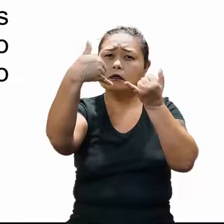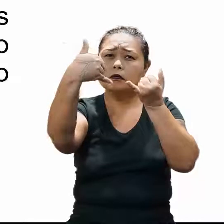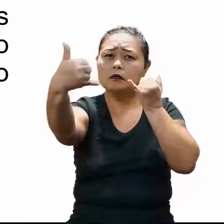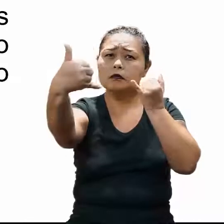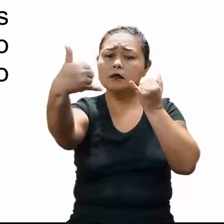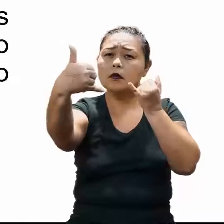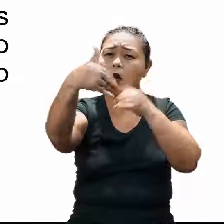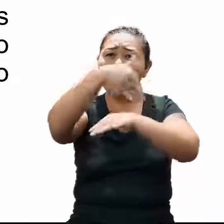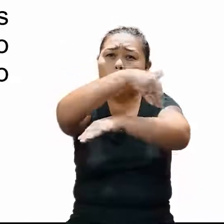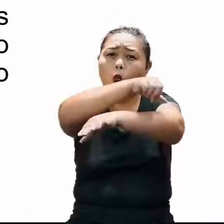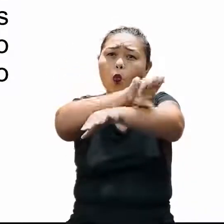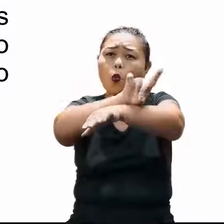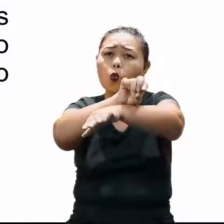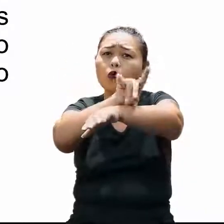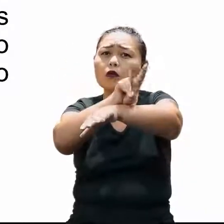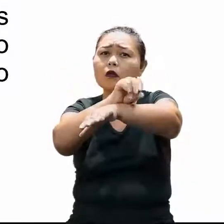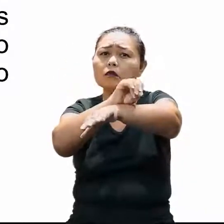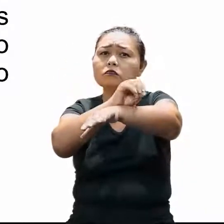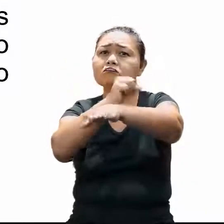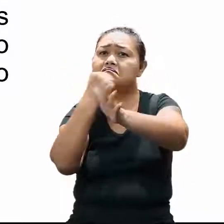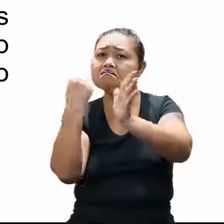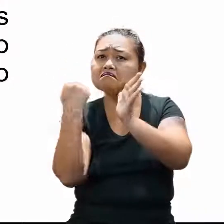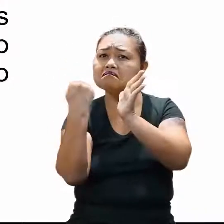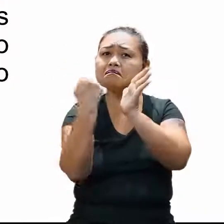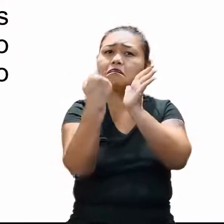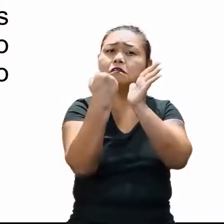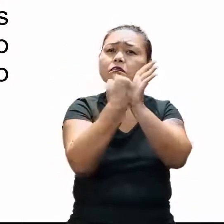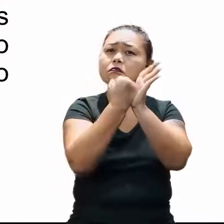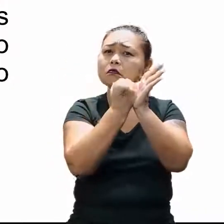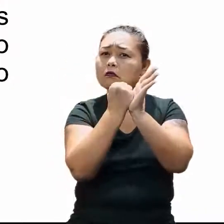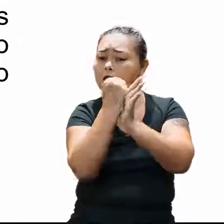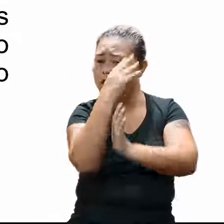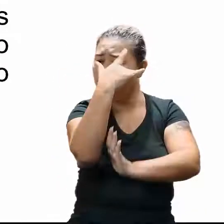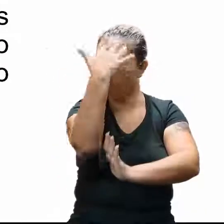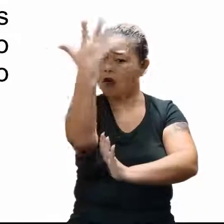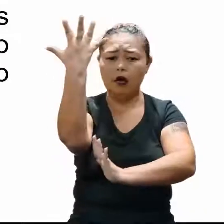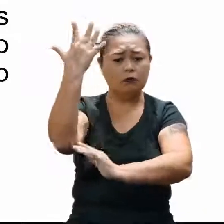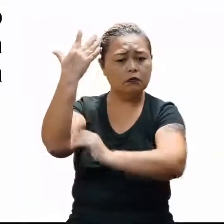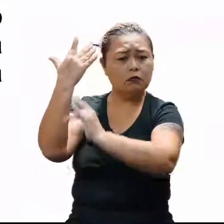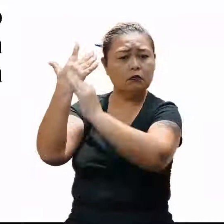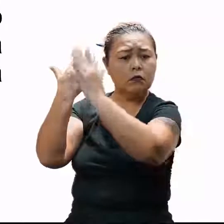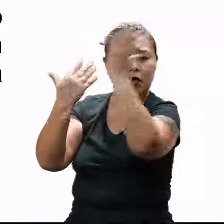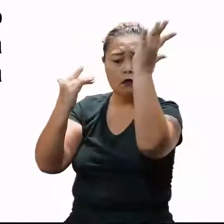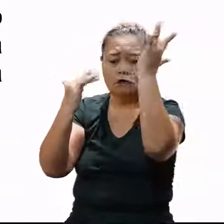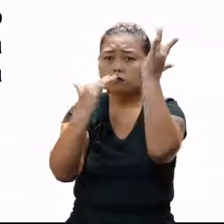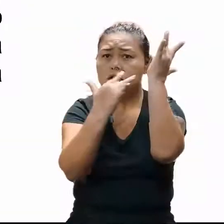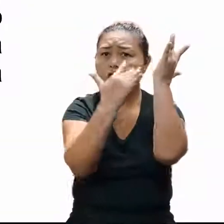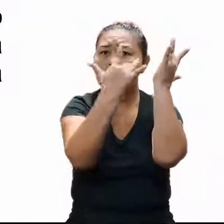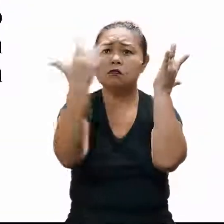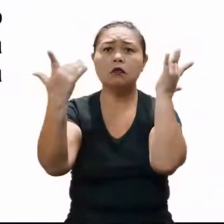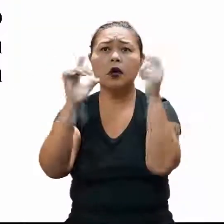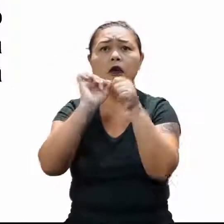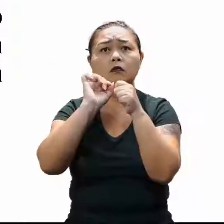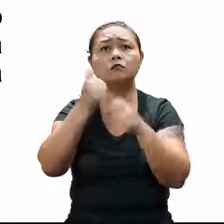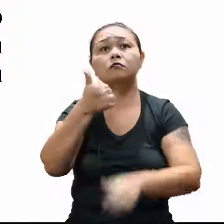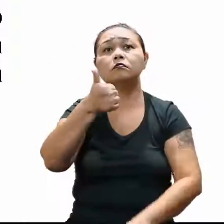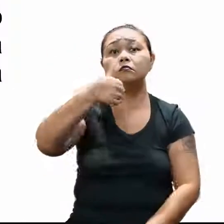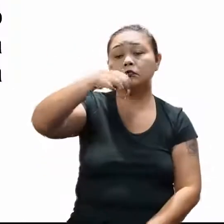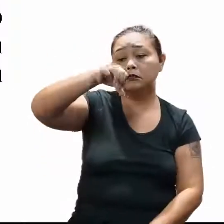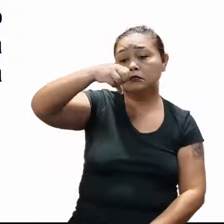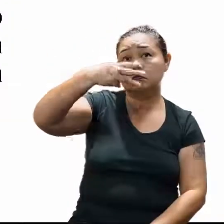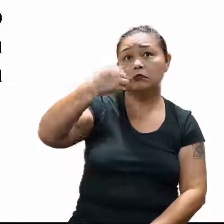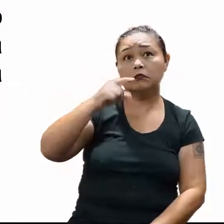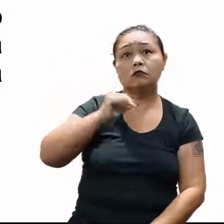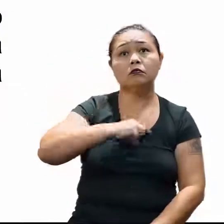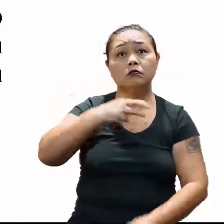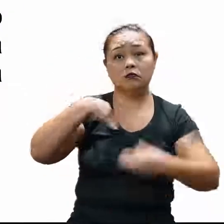da rodovia marcavam o símbolo do desbravamento. Ela tentou, em 1931, o próprio